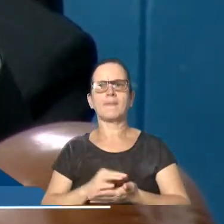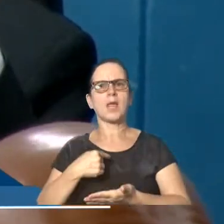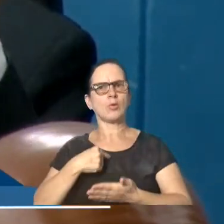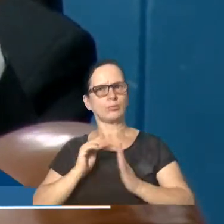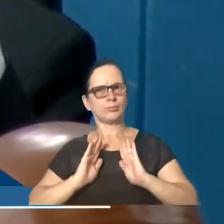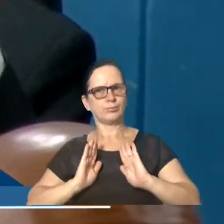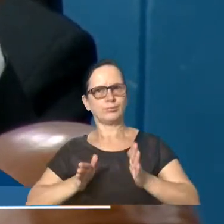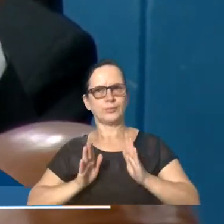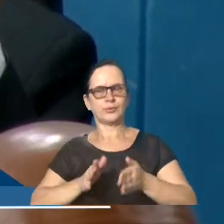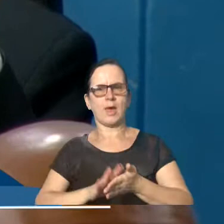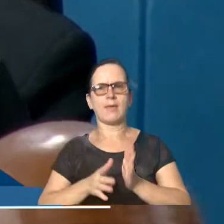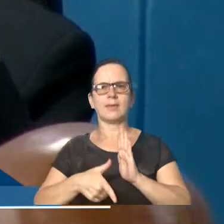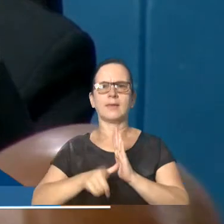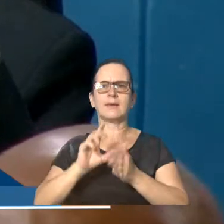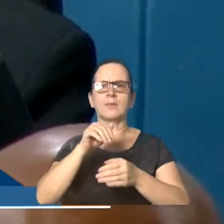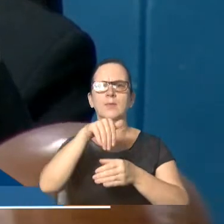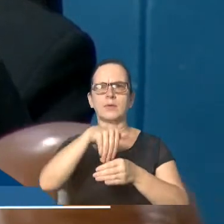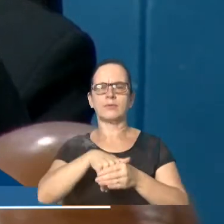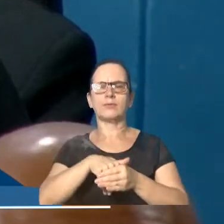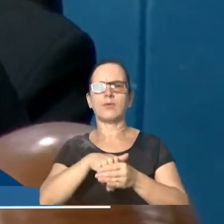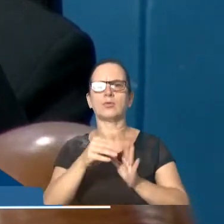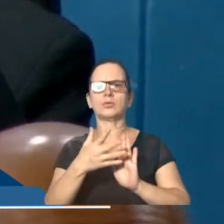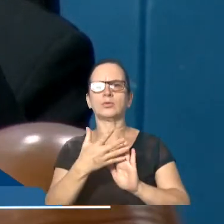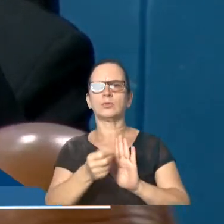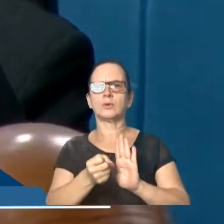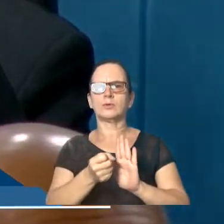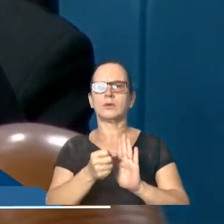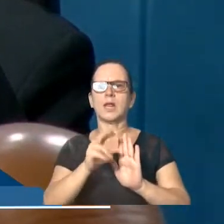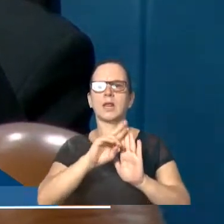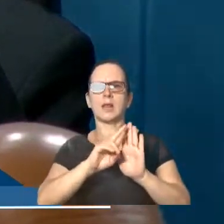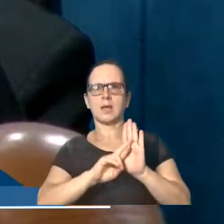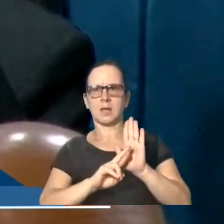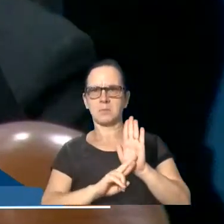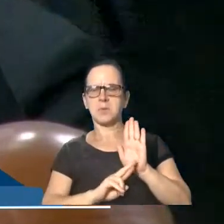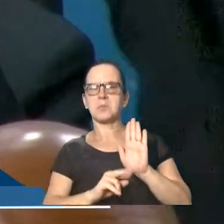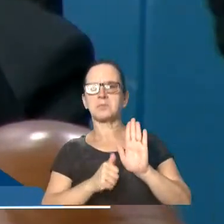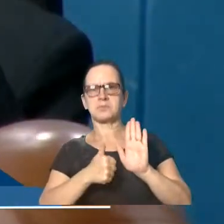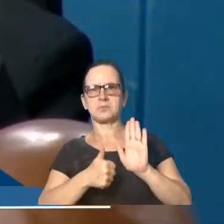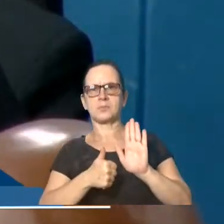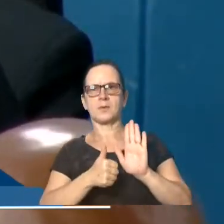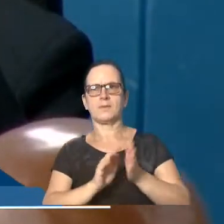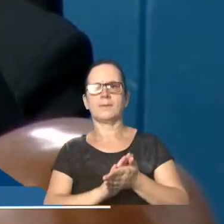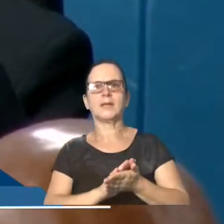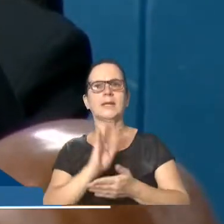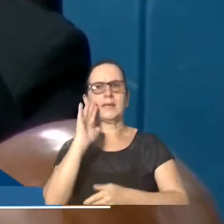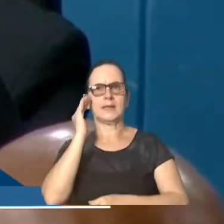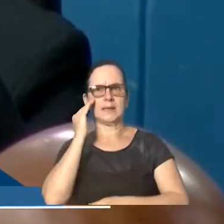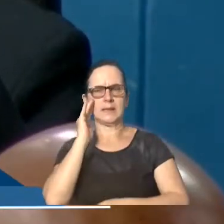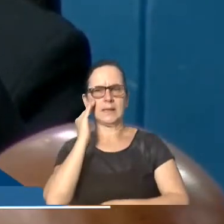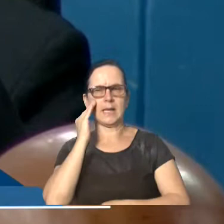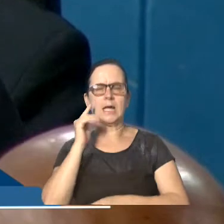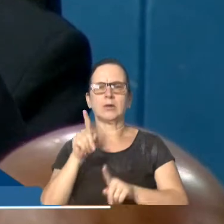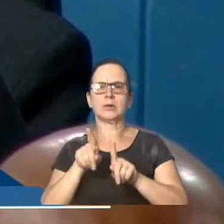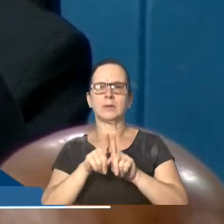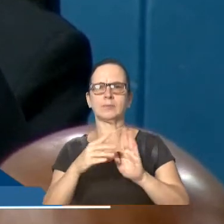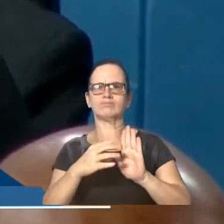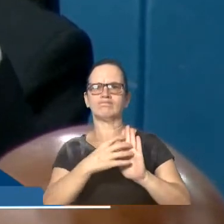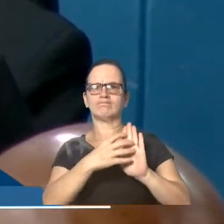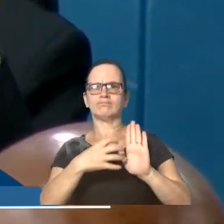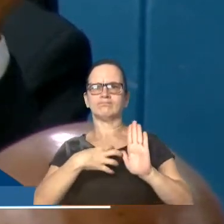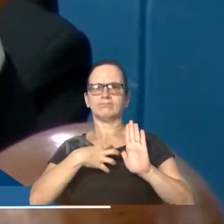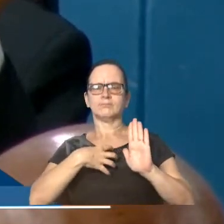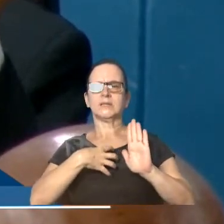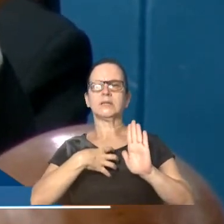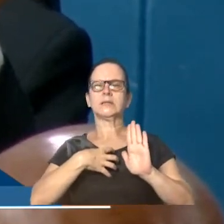já, antecipo meu voto favorável à propositura de Vossa Excelência, porque também entendo e comungo do sentimento